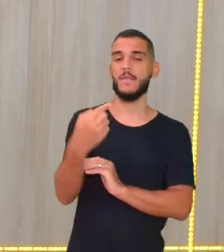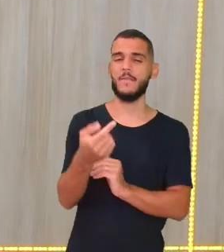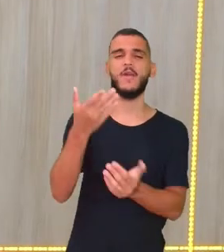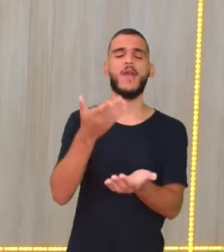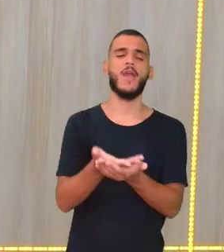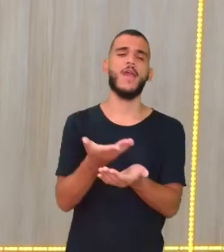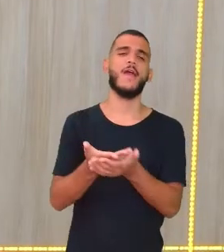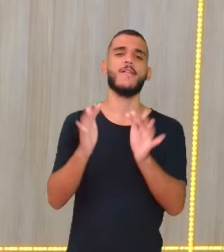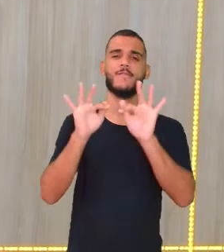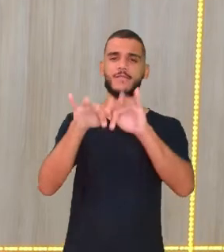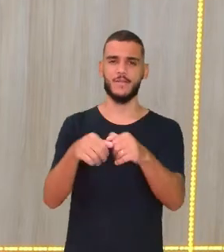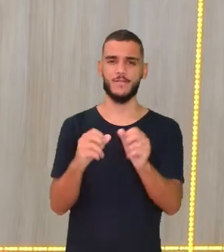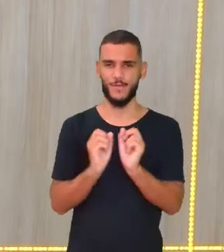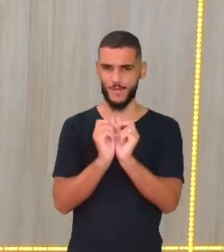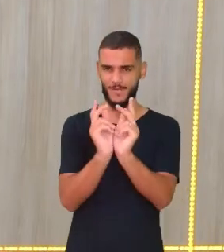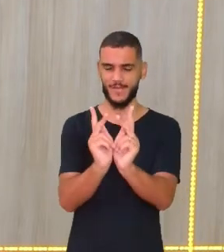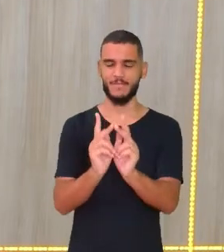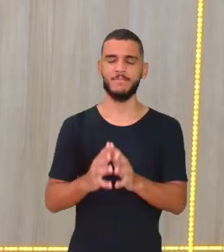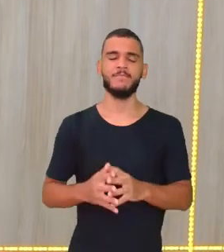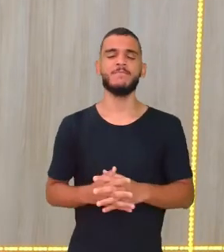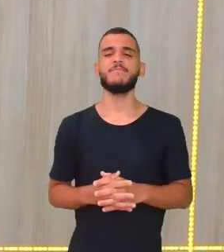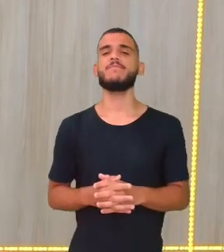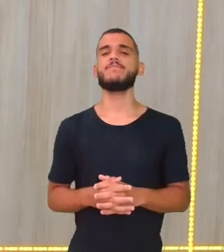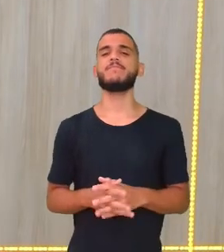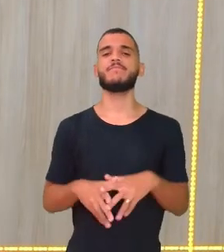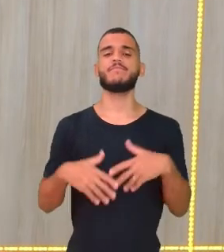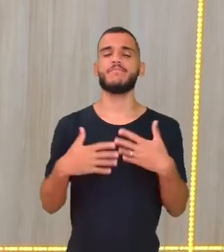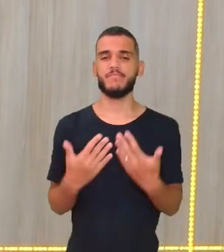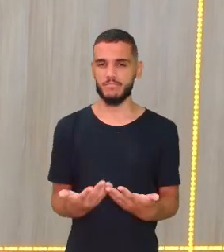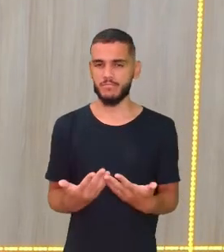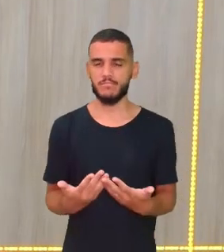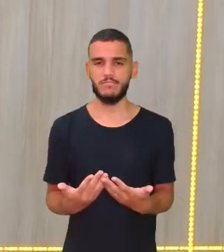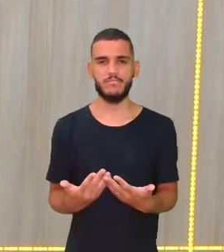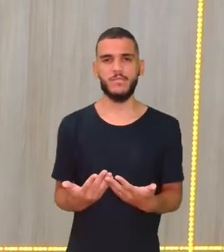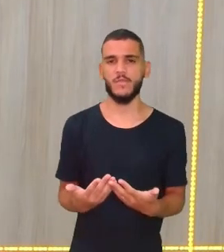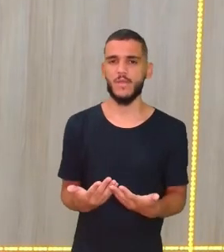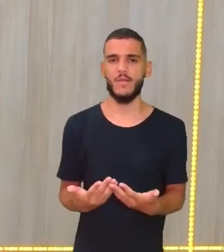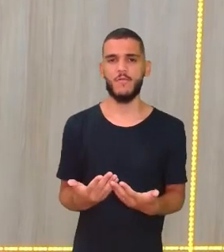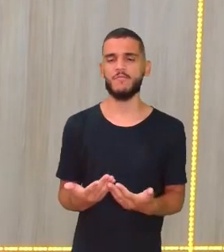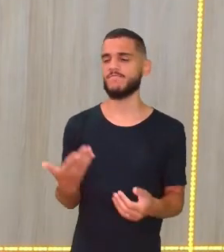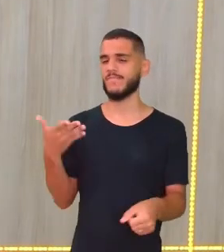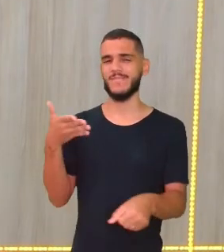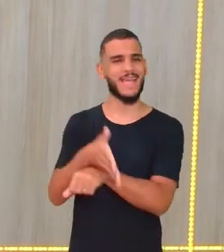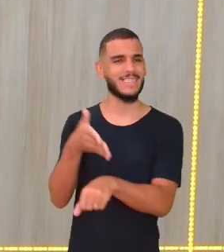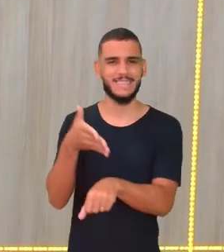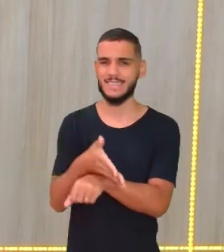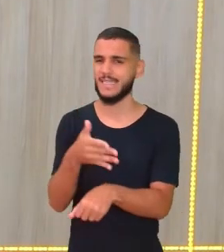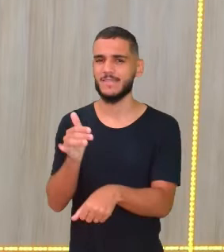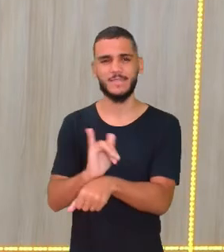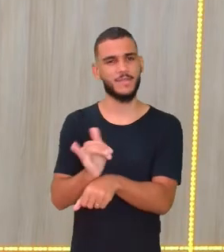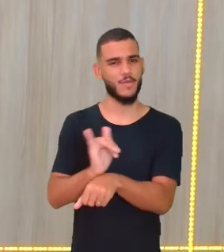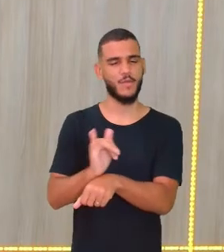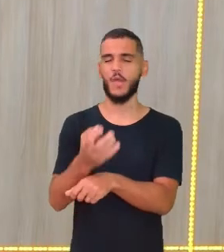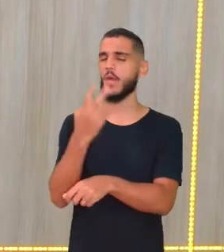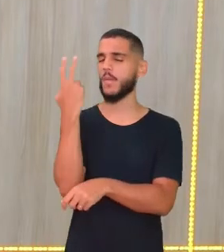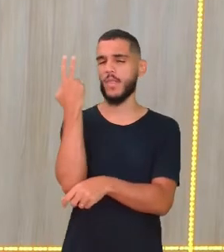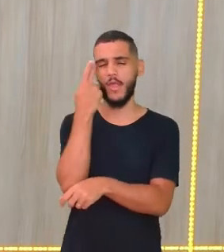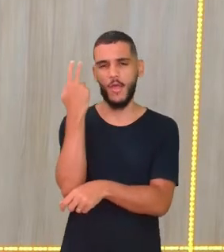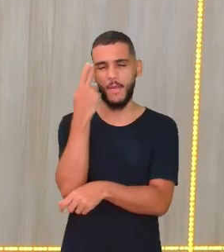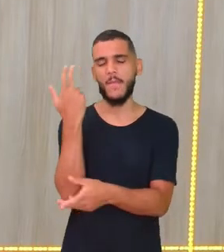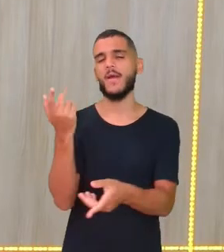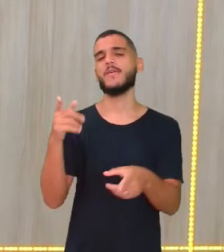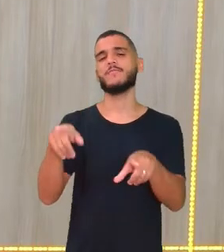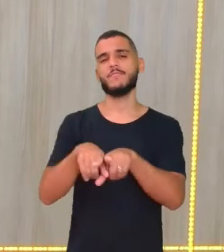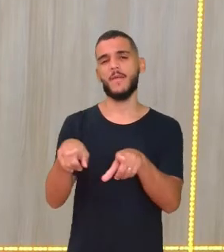aula já aconteceu, tá bom? Então, não deixa de acessar, né, o canal de YouTube, entrar no aplicativo